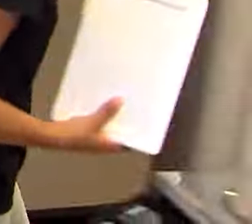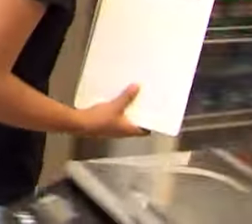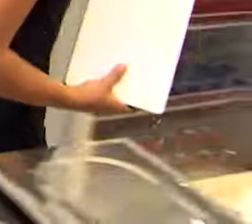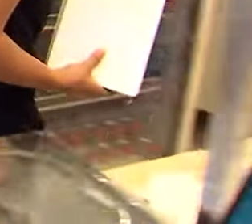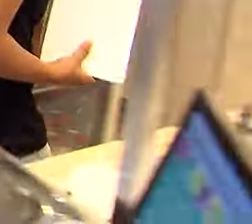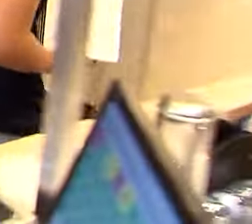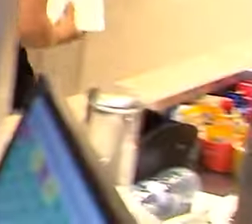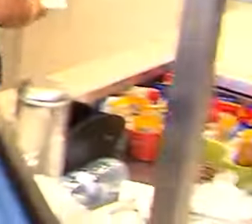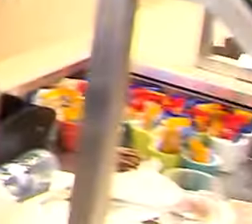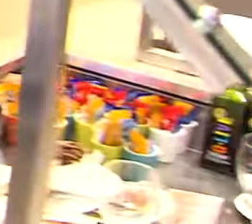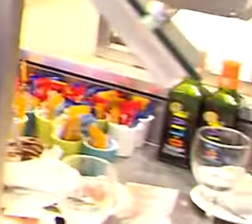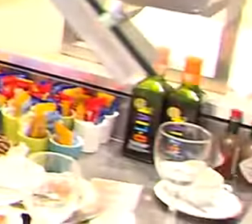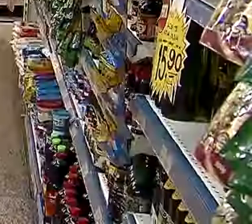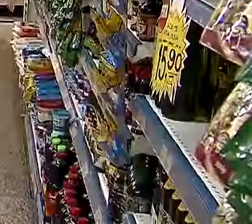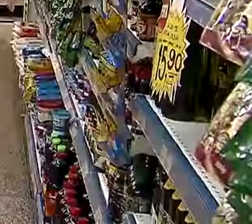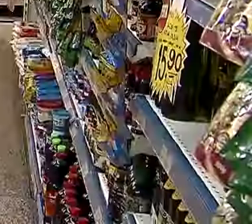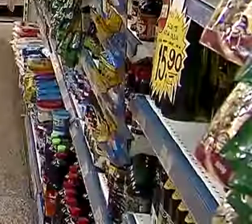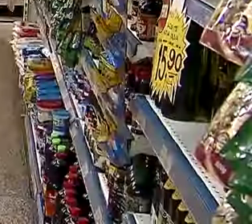Tchau.